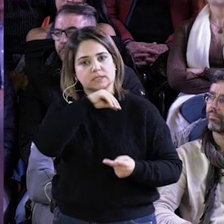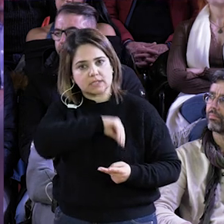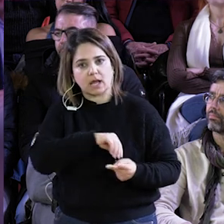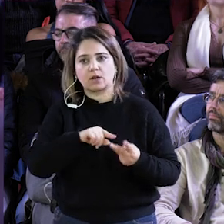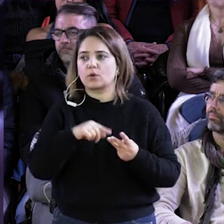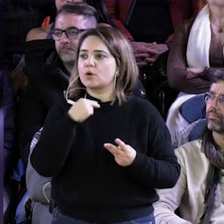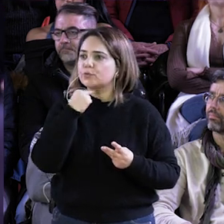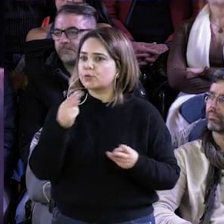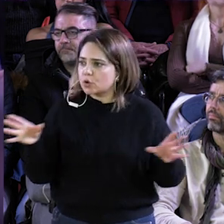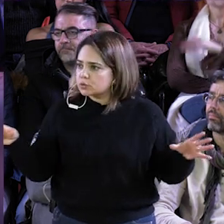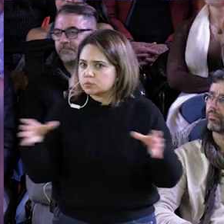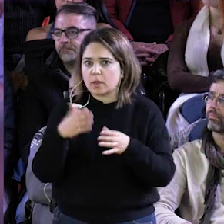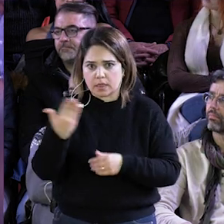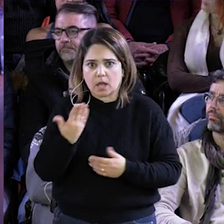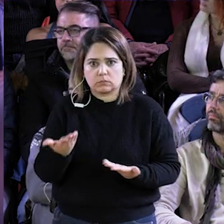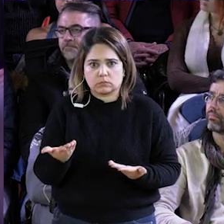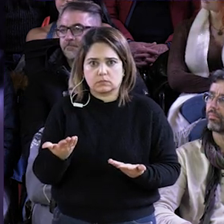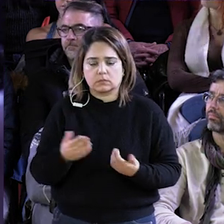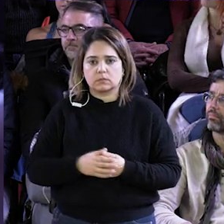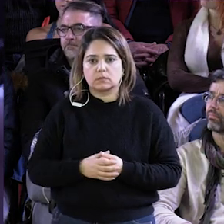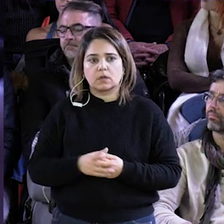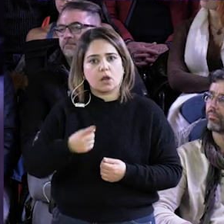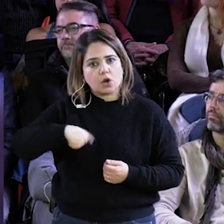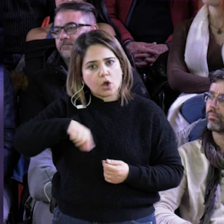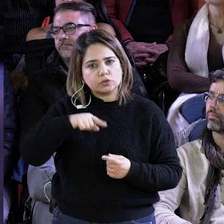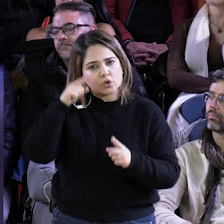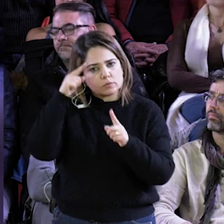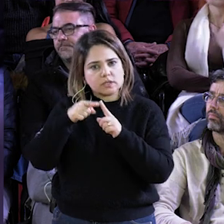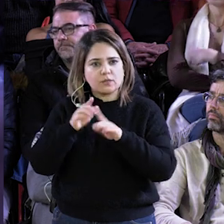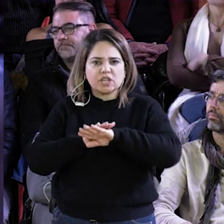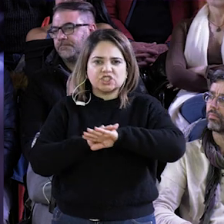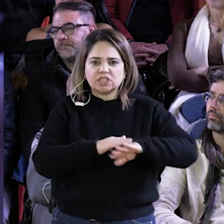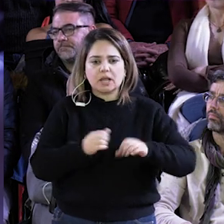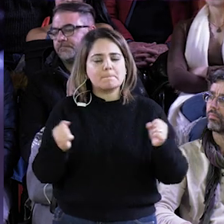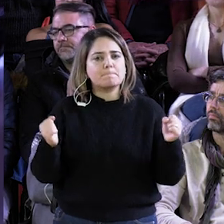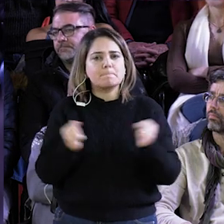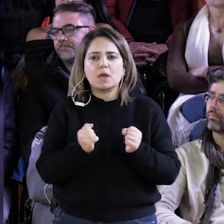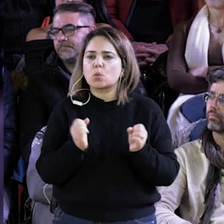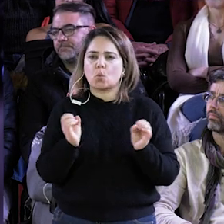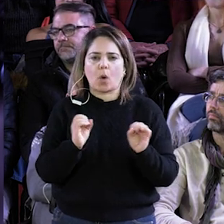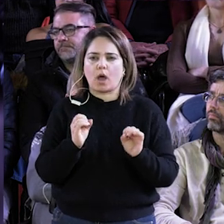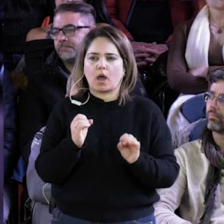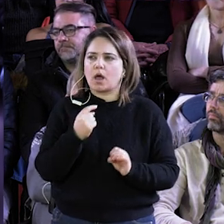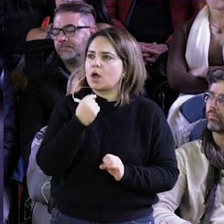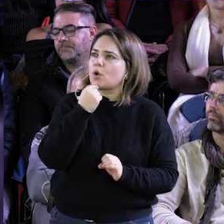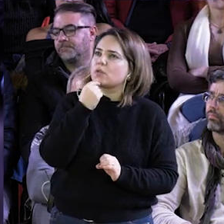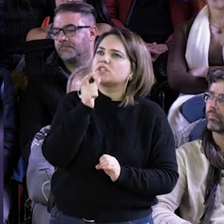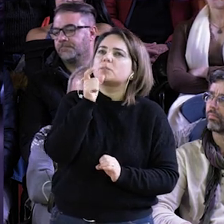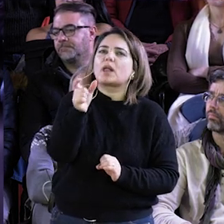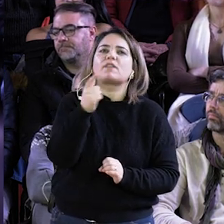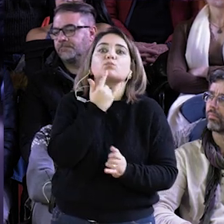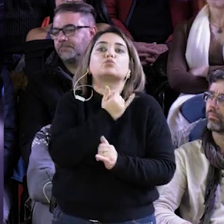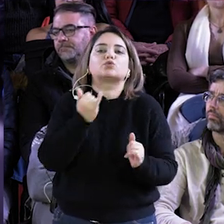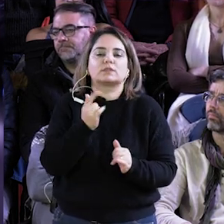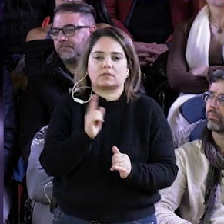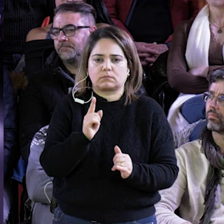a voz coletiva não são um direito? Nós queremos uma esquerda que não tenha medo e que não diga que é impossível. Eu quero uma esquerda